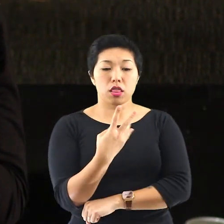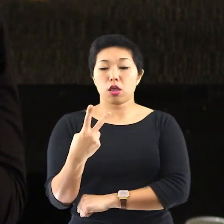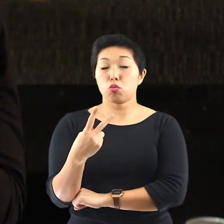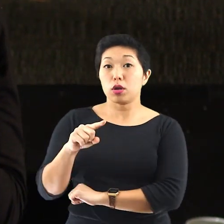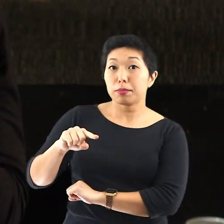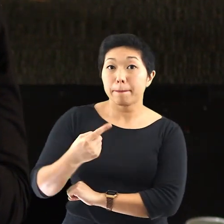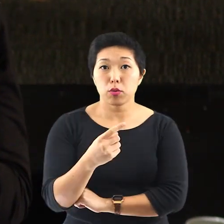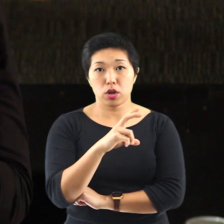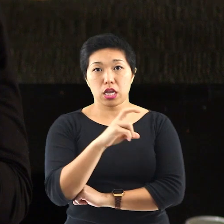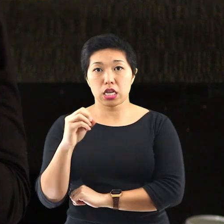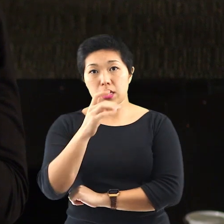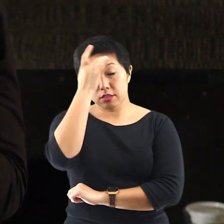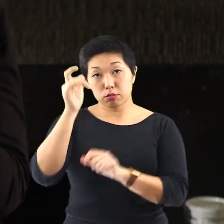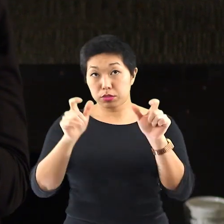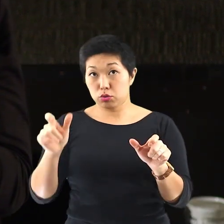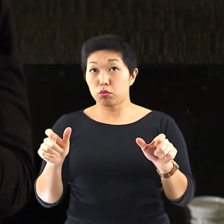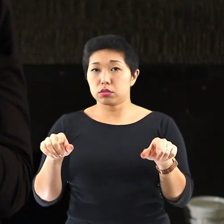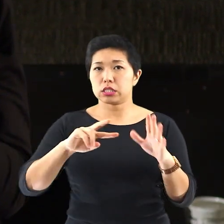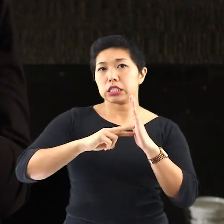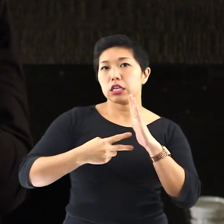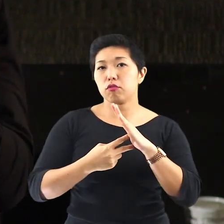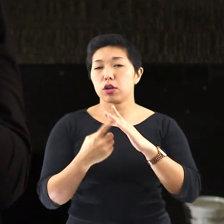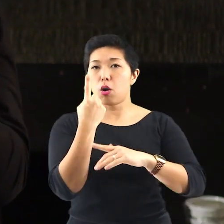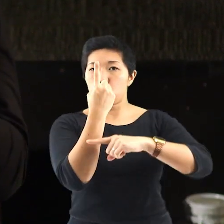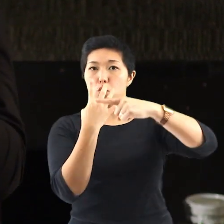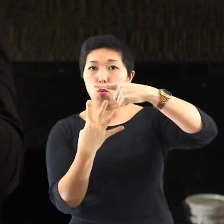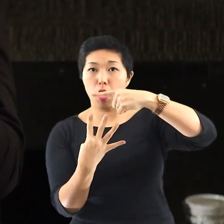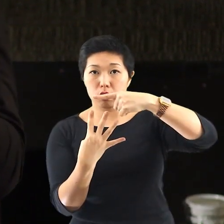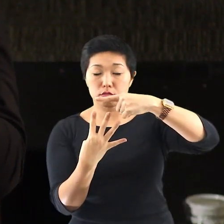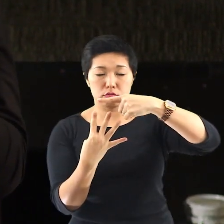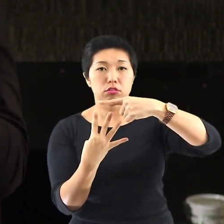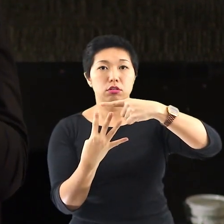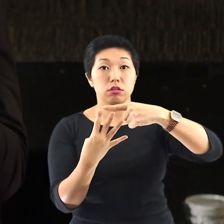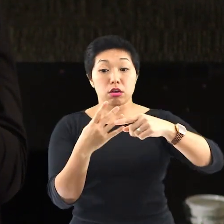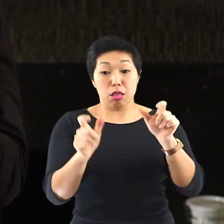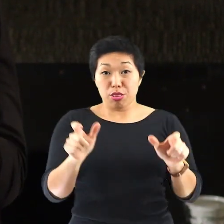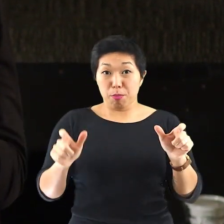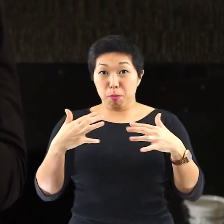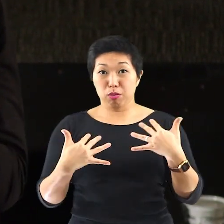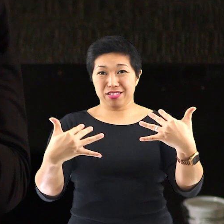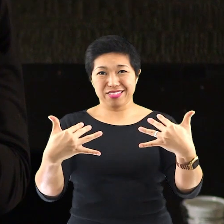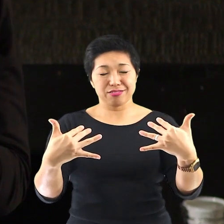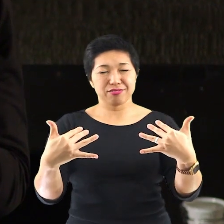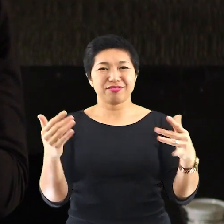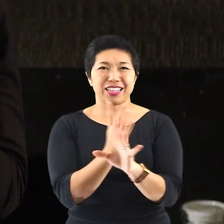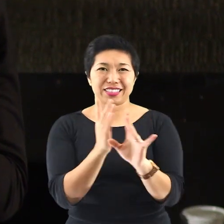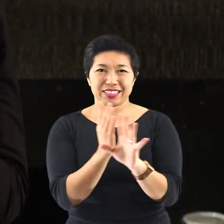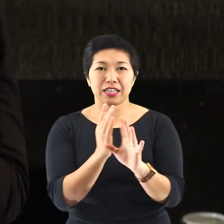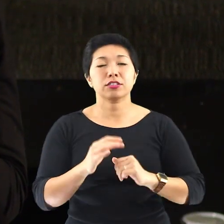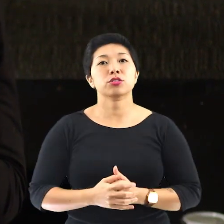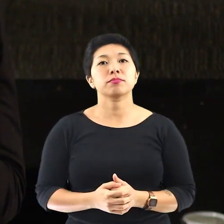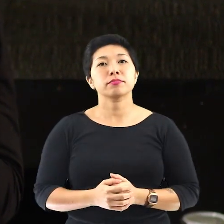42.500 pessoas, um quarto dos 167 mil habitantes naquele mês,